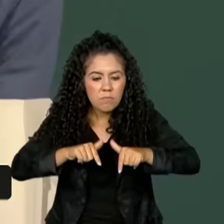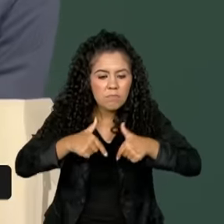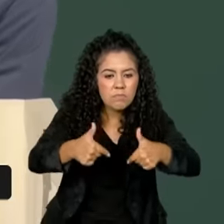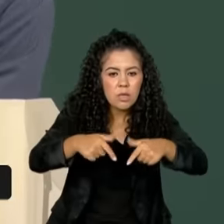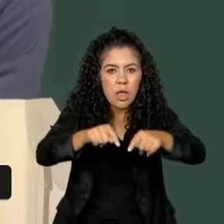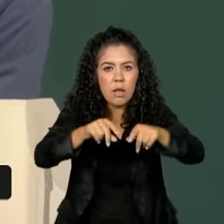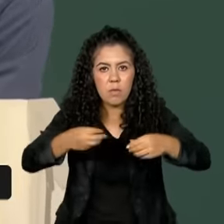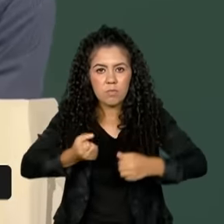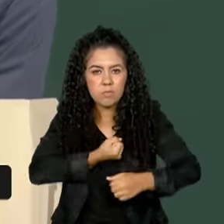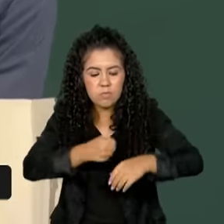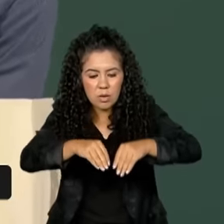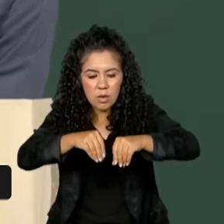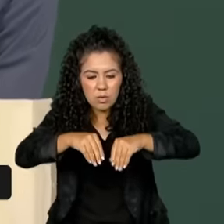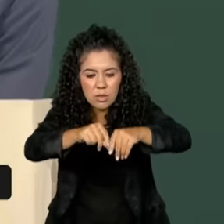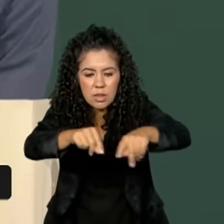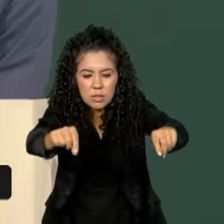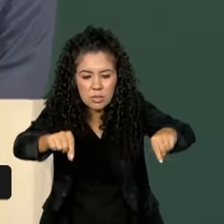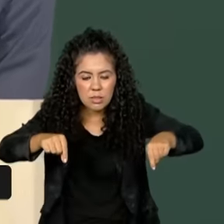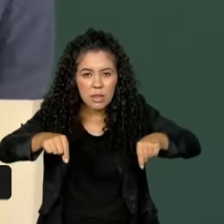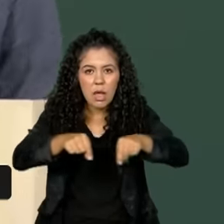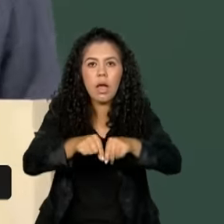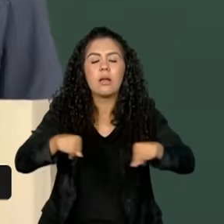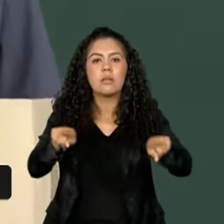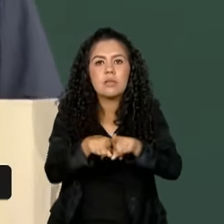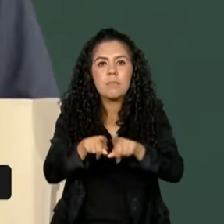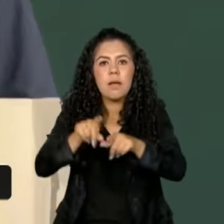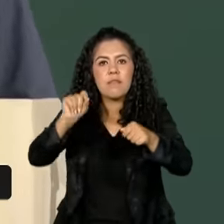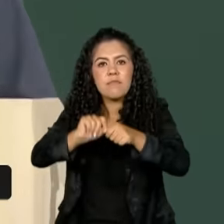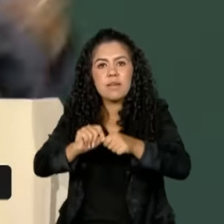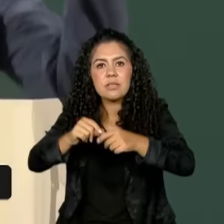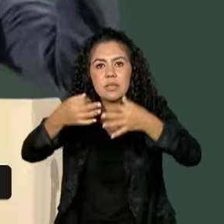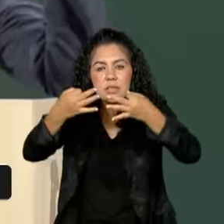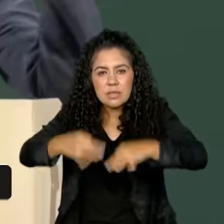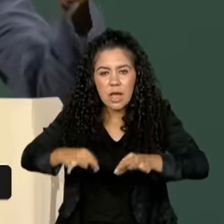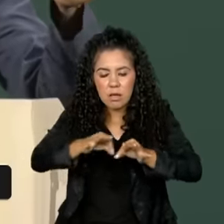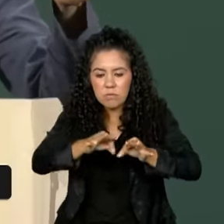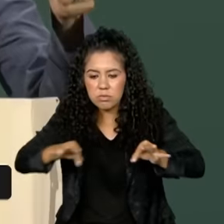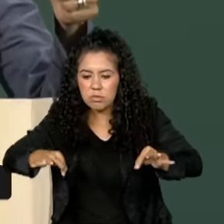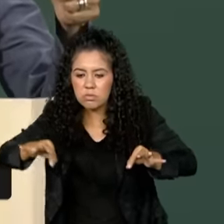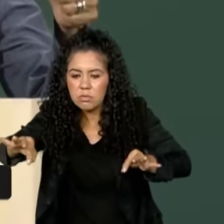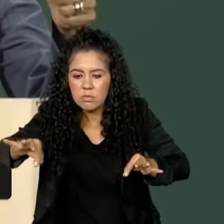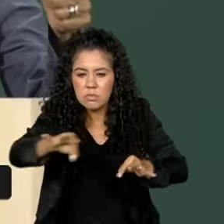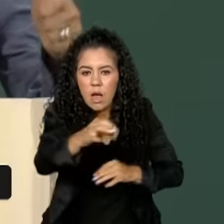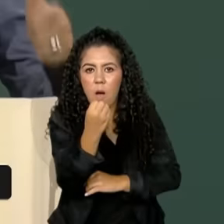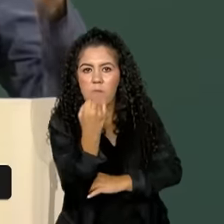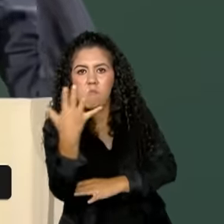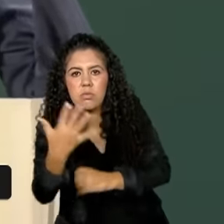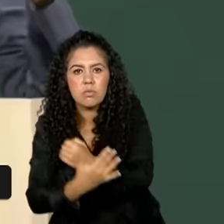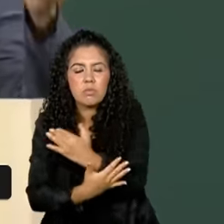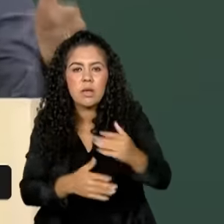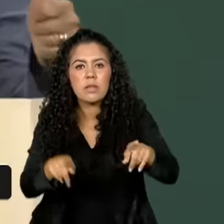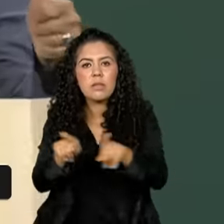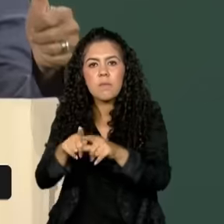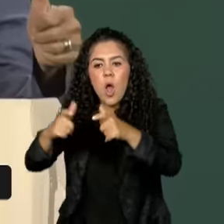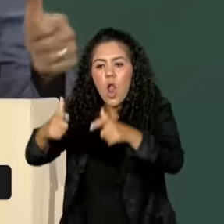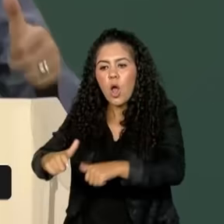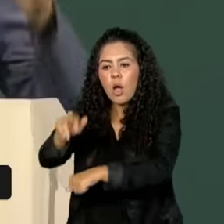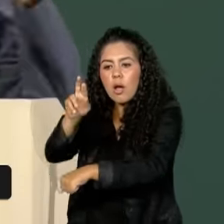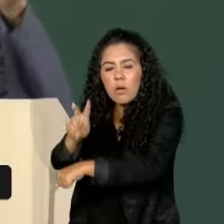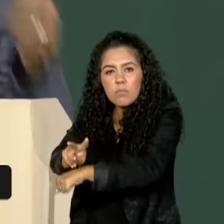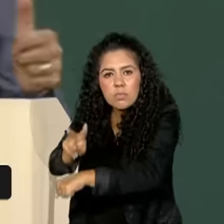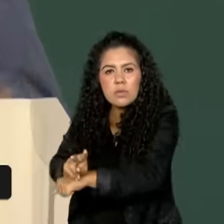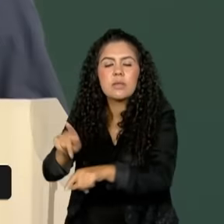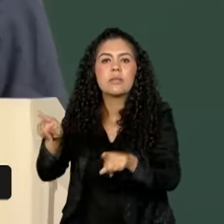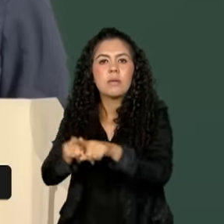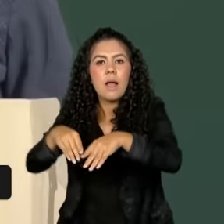fazendo a destinação correta das áreas florestadas para unidades de conservação, terra indígena